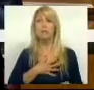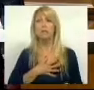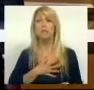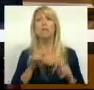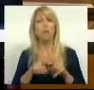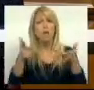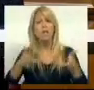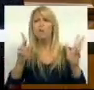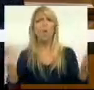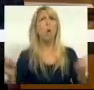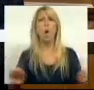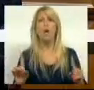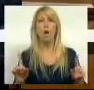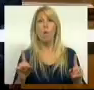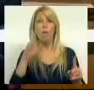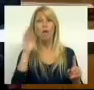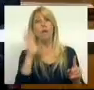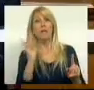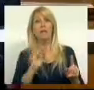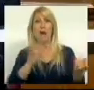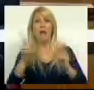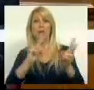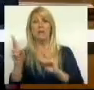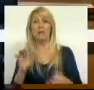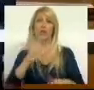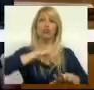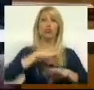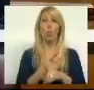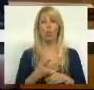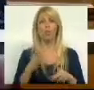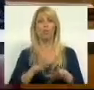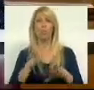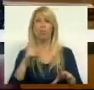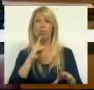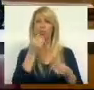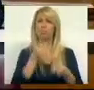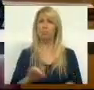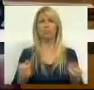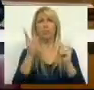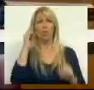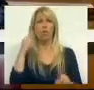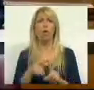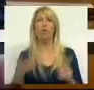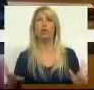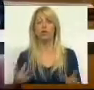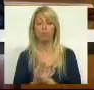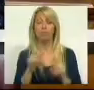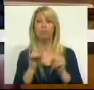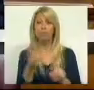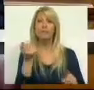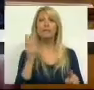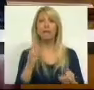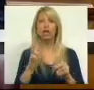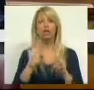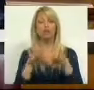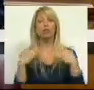está disponível para procurar outras alternativas a esta cruel, desumana e imoral intenção. Até porque esta designada taxa